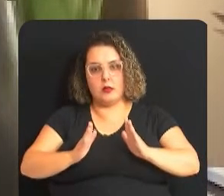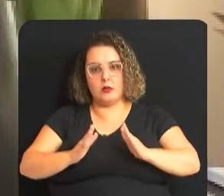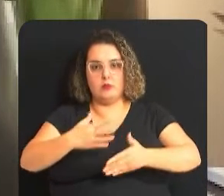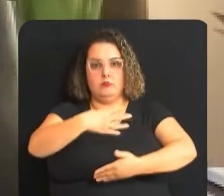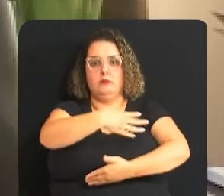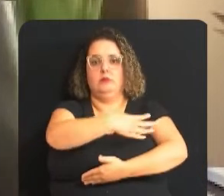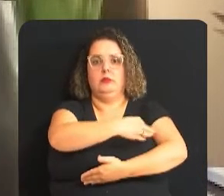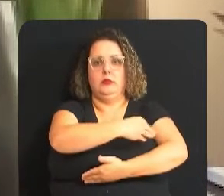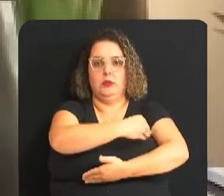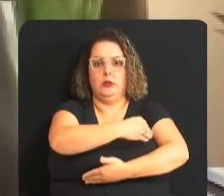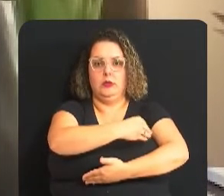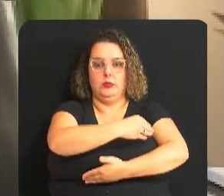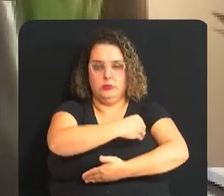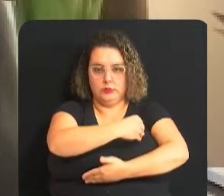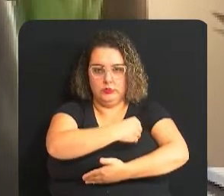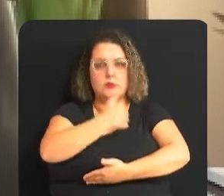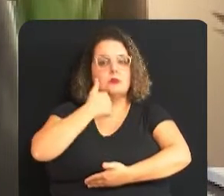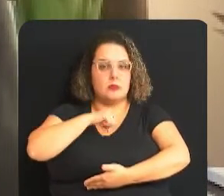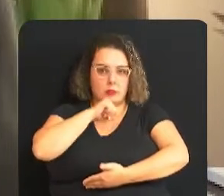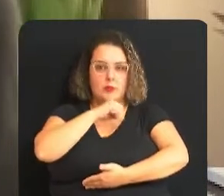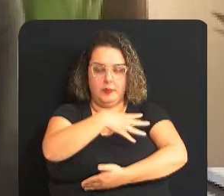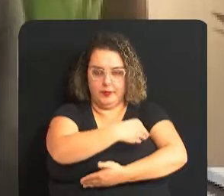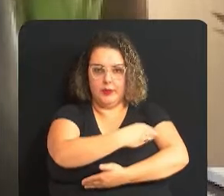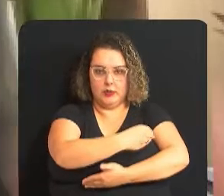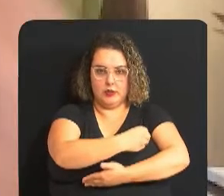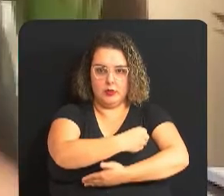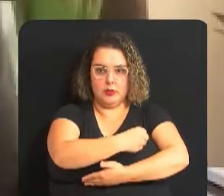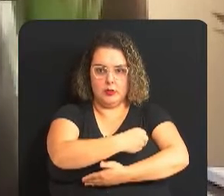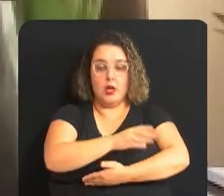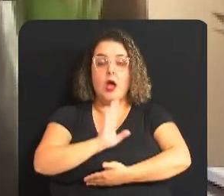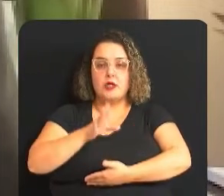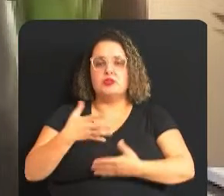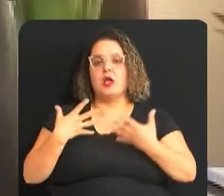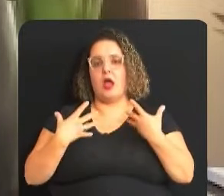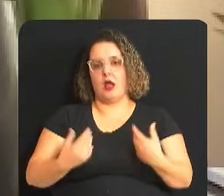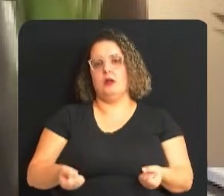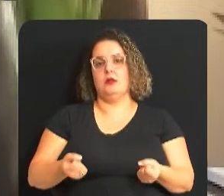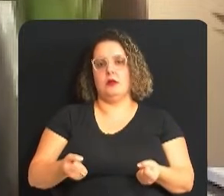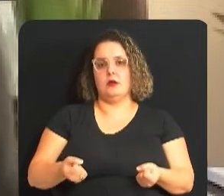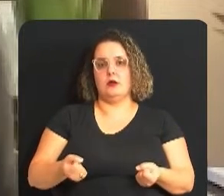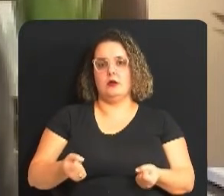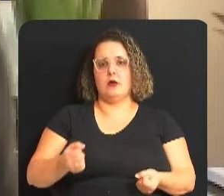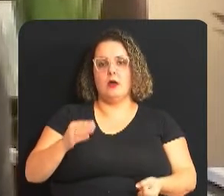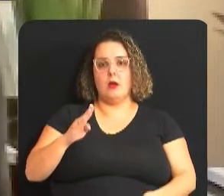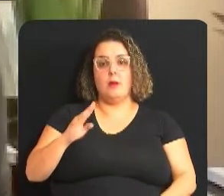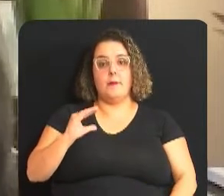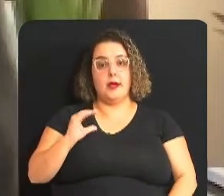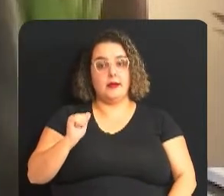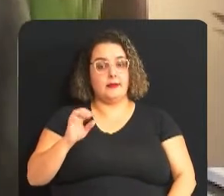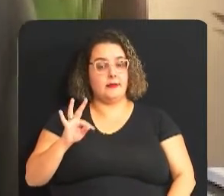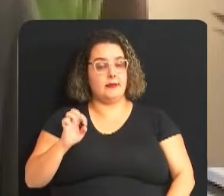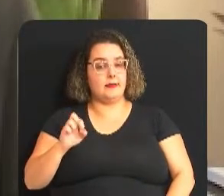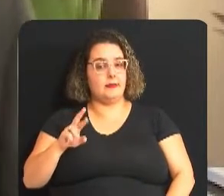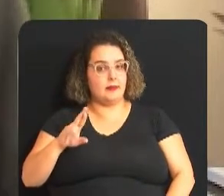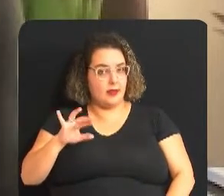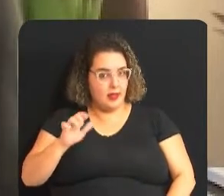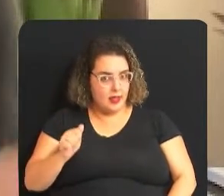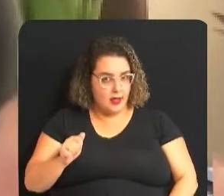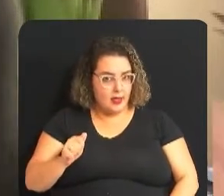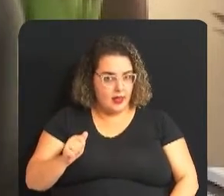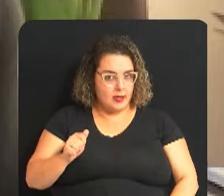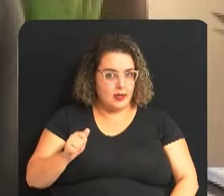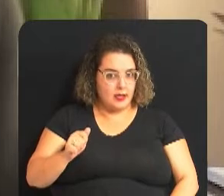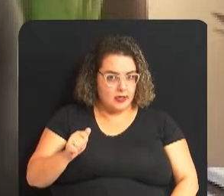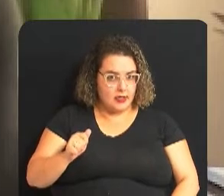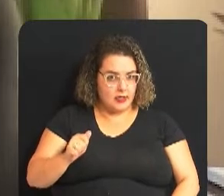mamou leite no peito da mamãe. E você já recebeu bactérias boas, chamadas de lacto, que vem